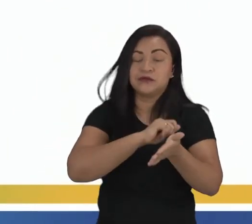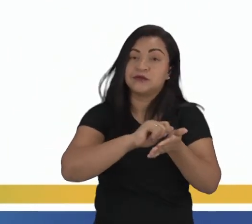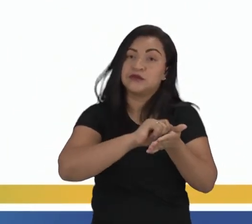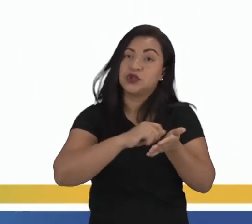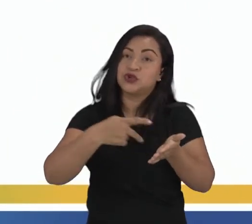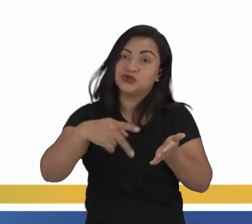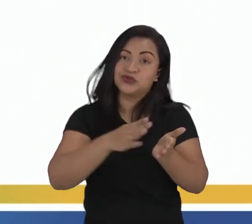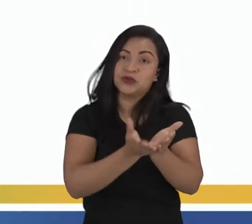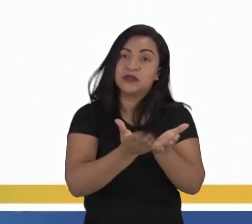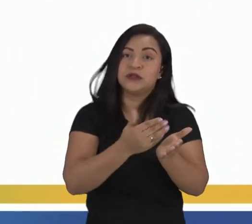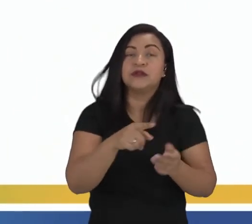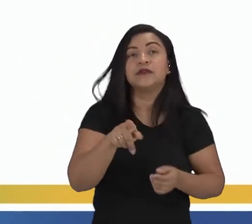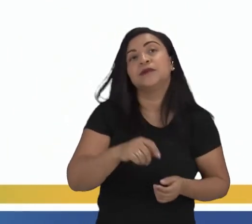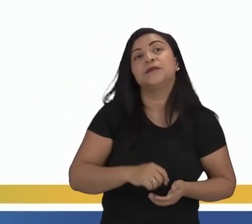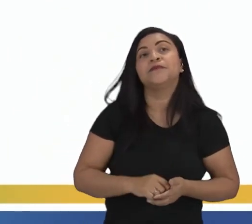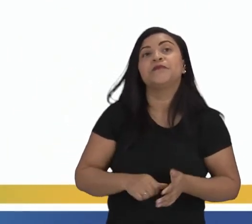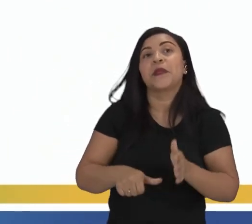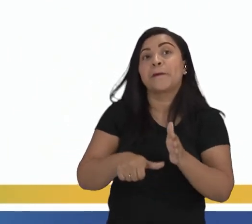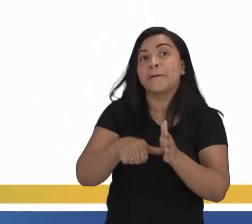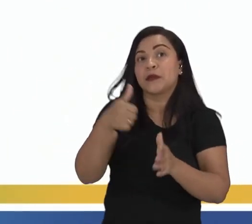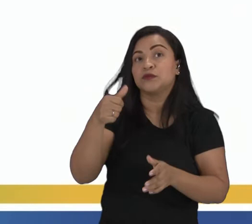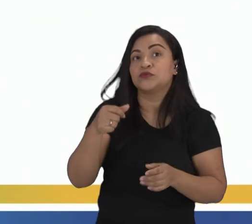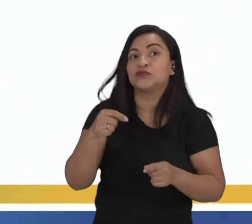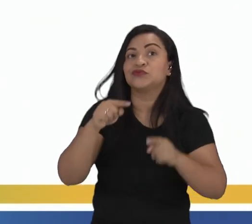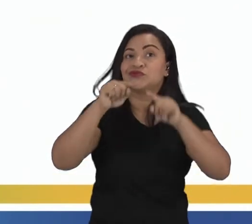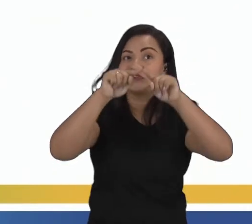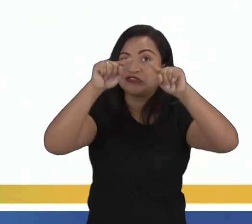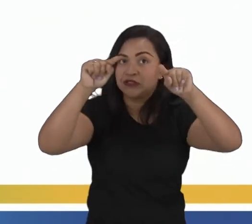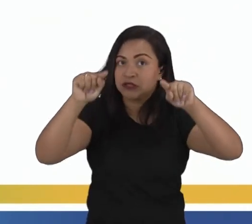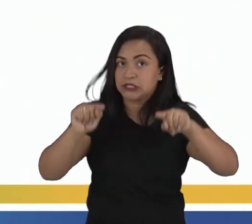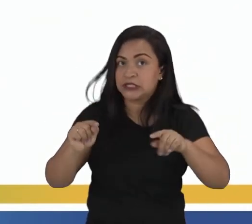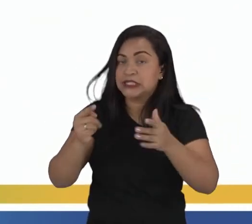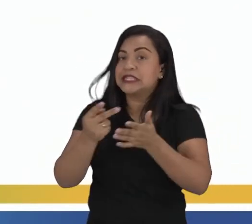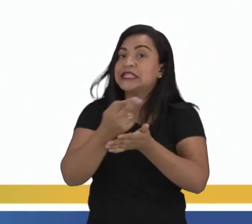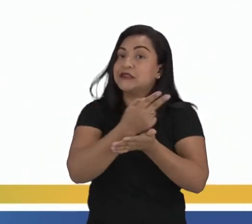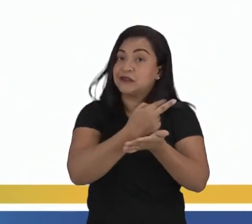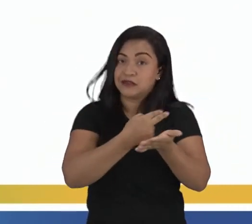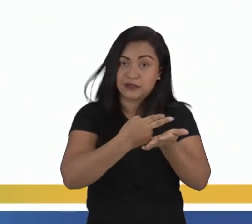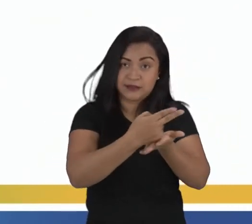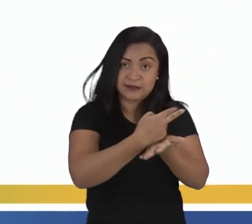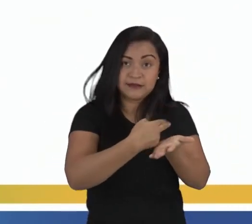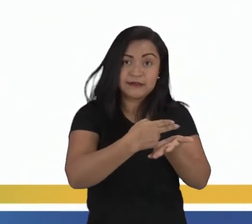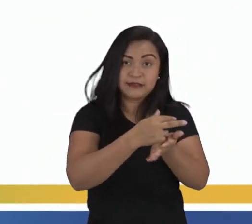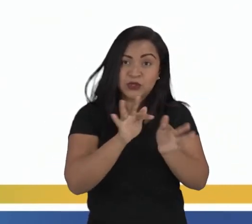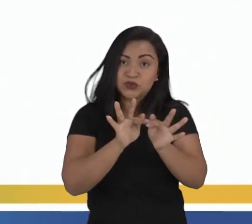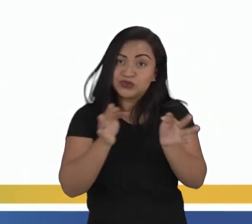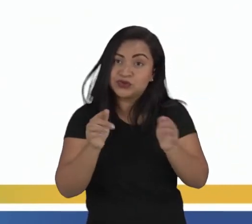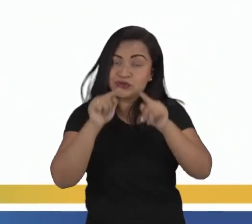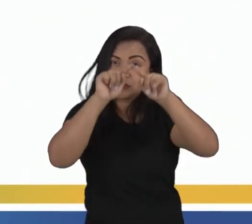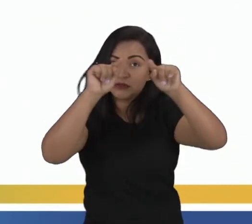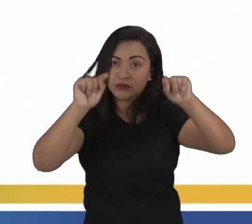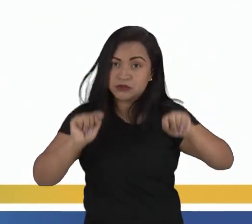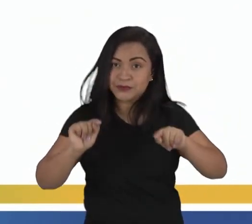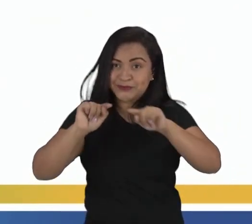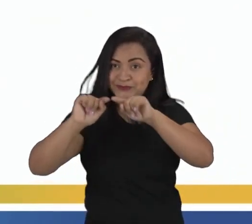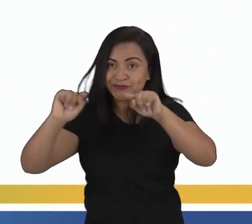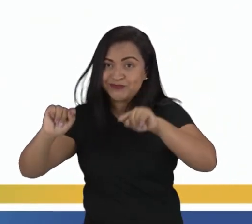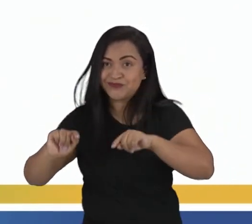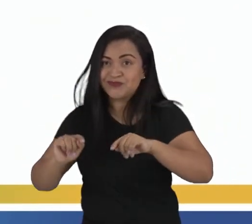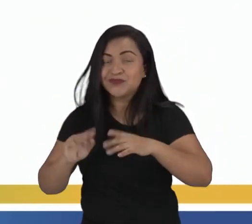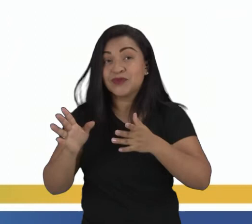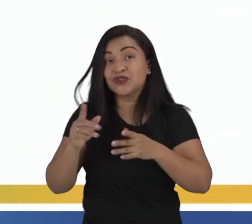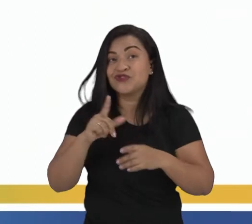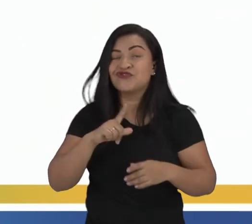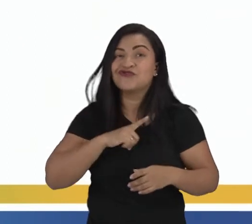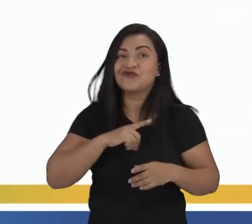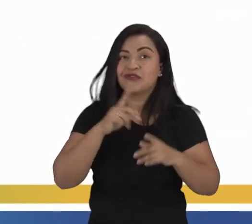caderno. Passo 1. Faça o esquema, desenhe o simples da situação. Nesse caso, já foi feita pela própria